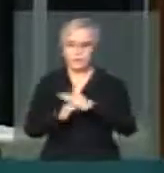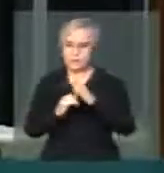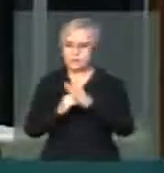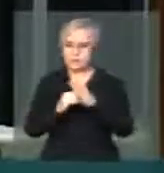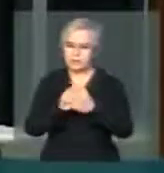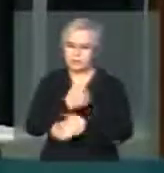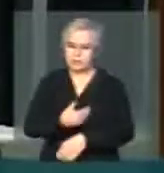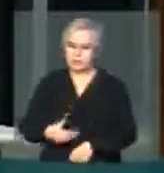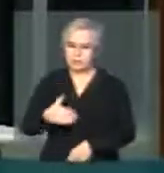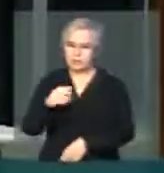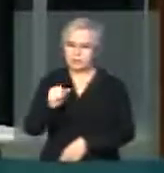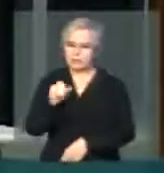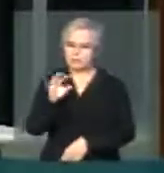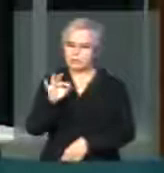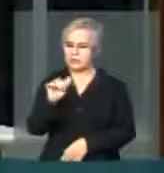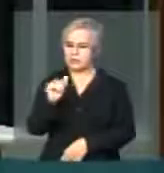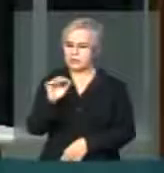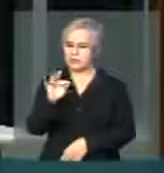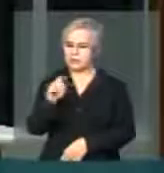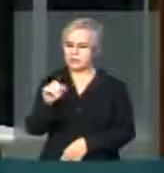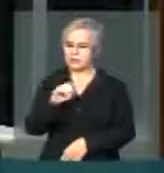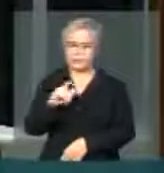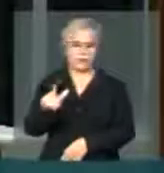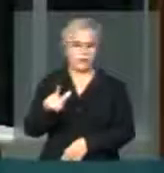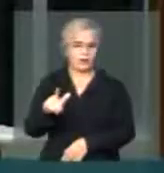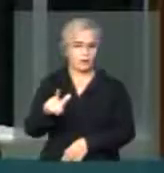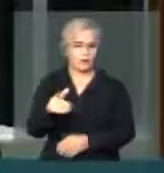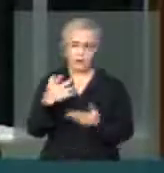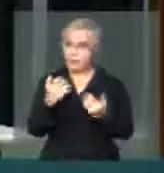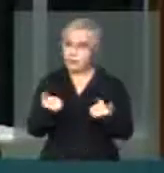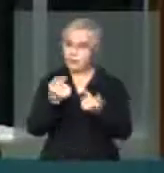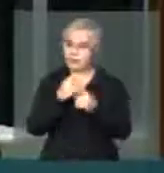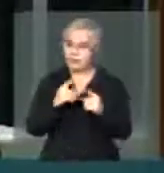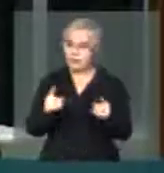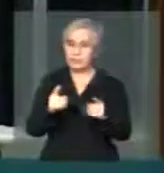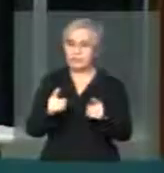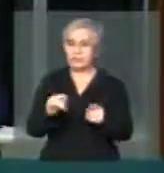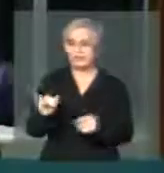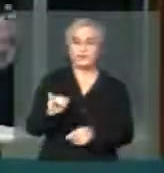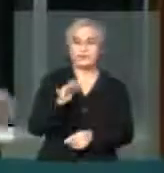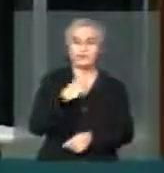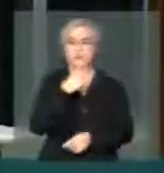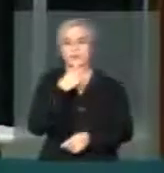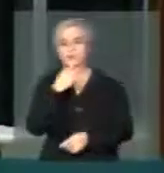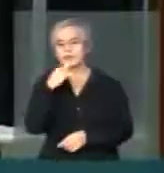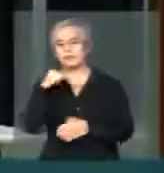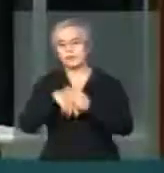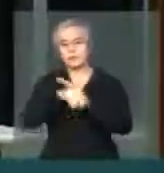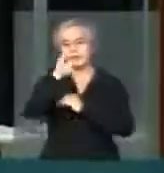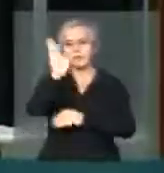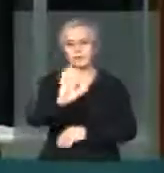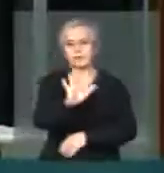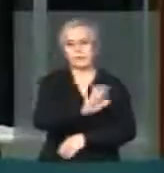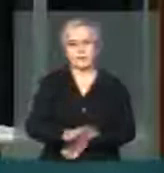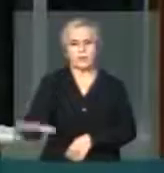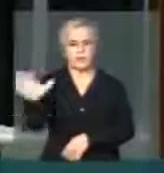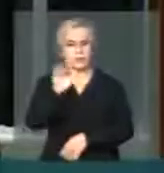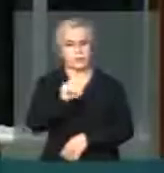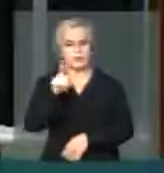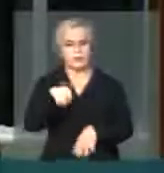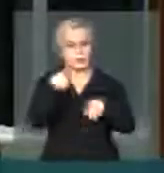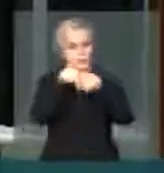um importante arsenal de conhecimento sobre a questão pública e sobre a questão nacional, que são os